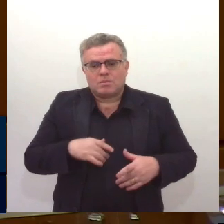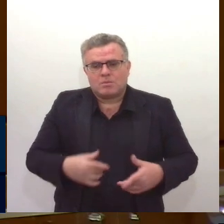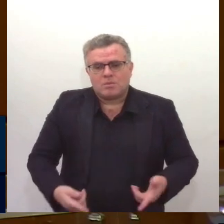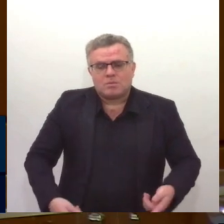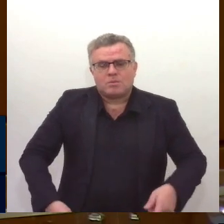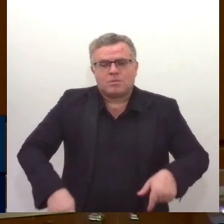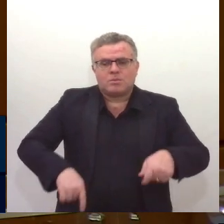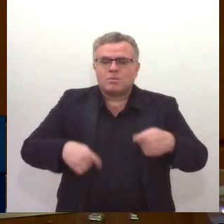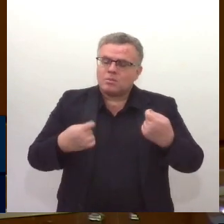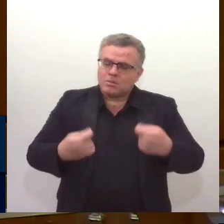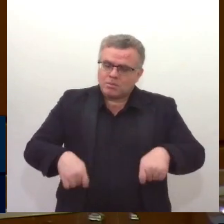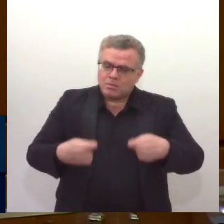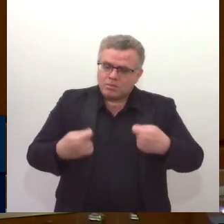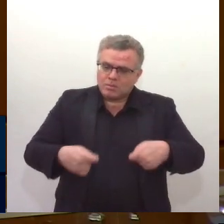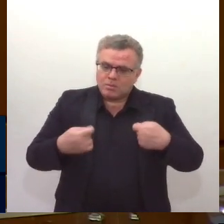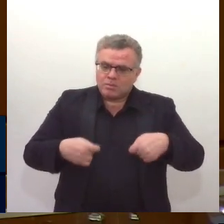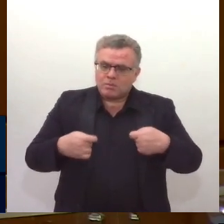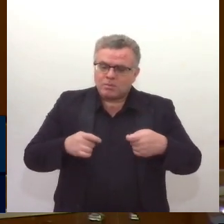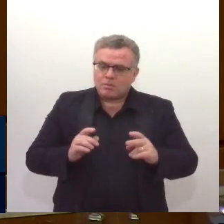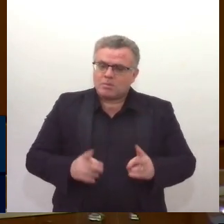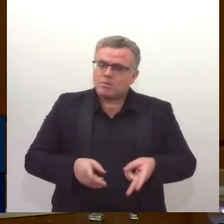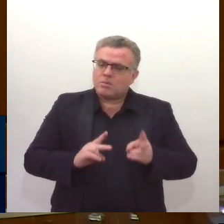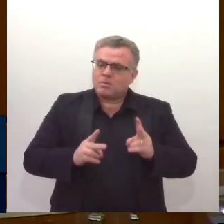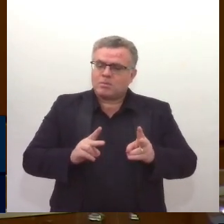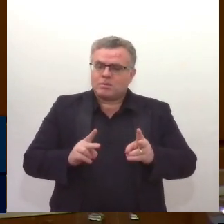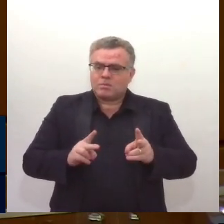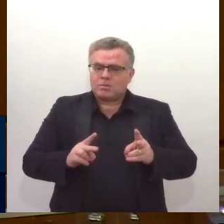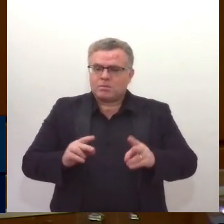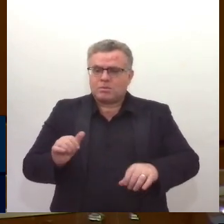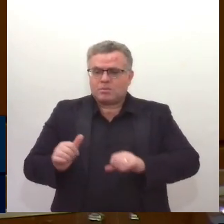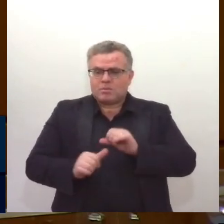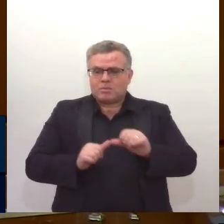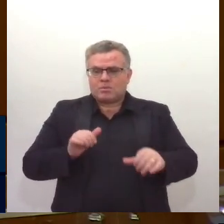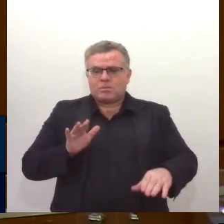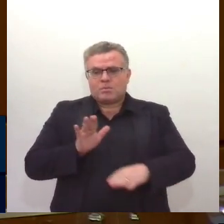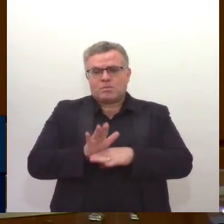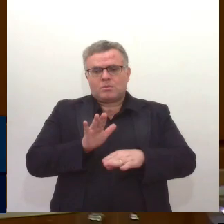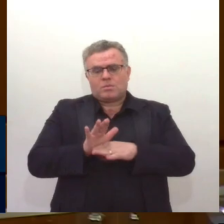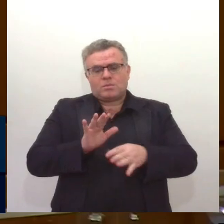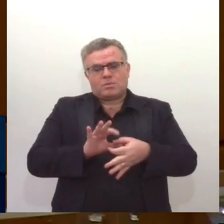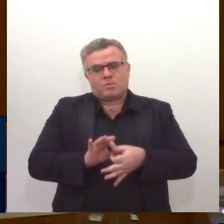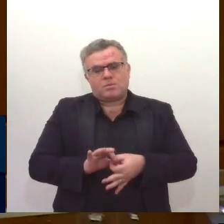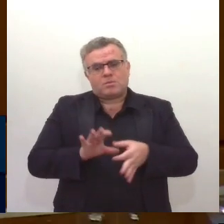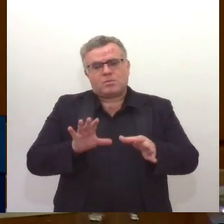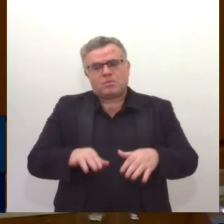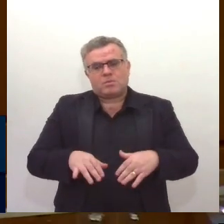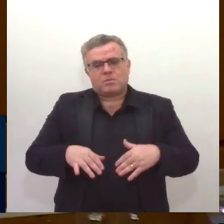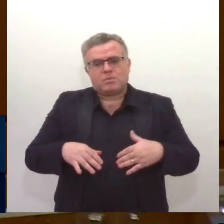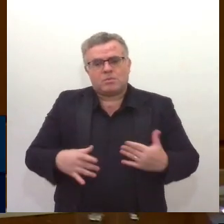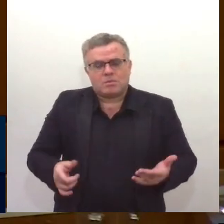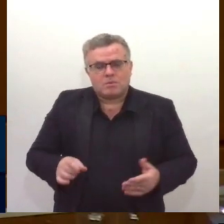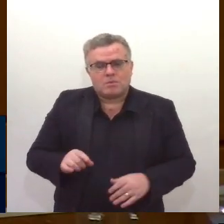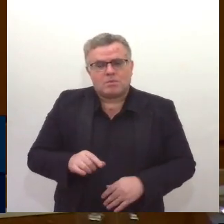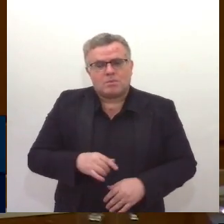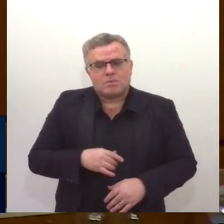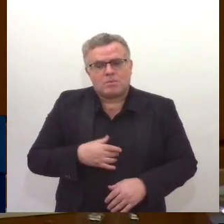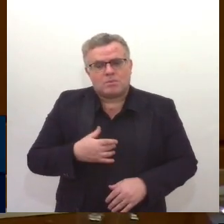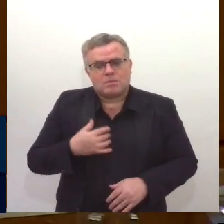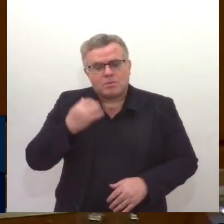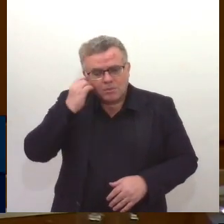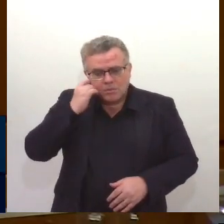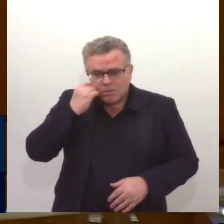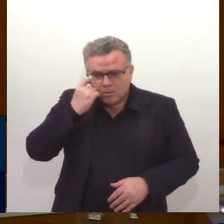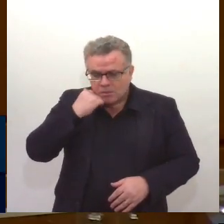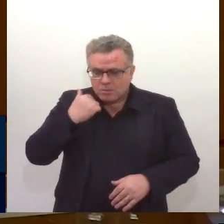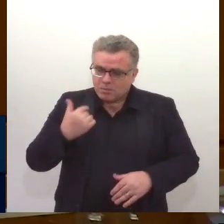a mudar e libertar o mundo dessa esquerda, que aos poucos